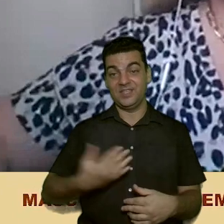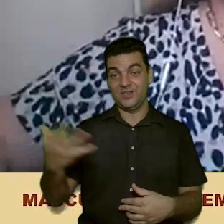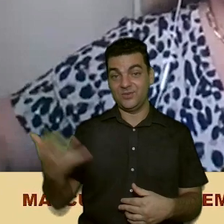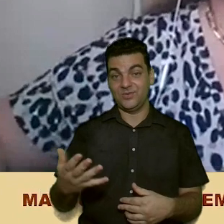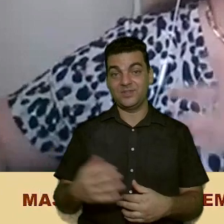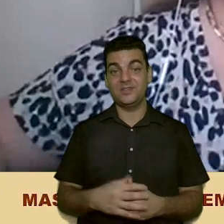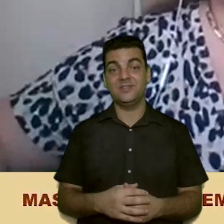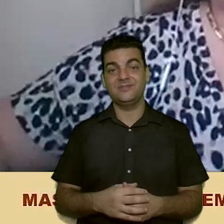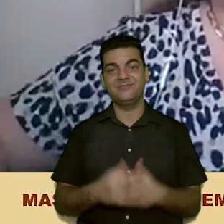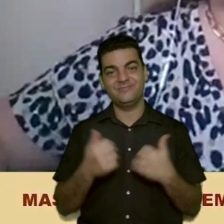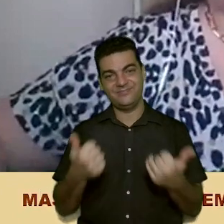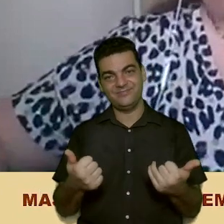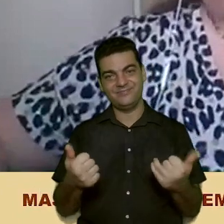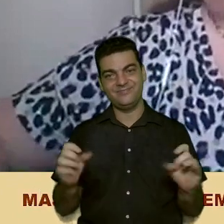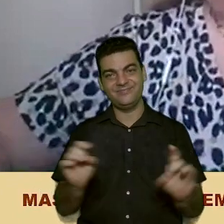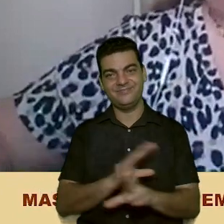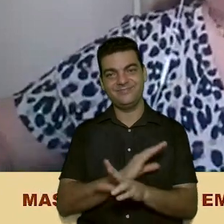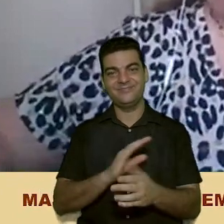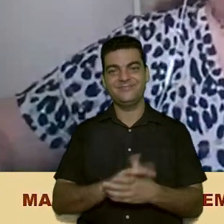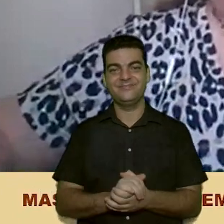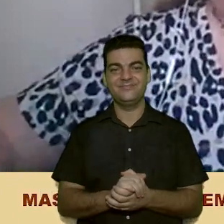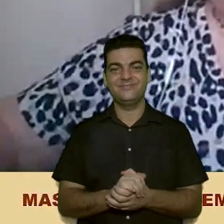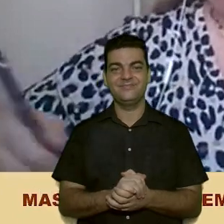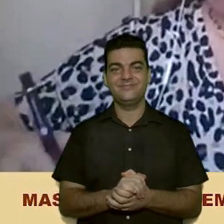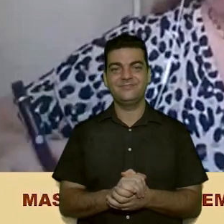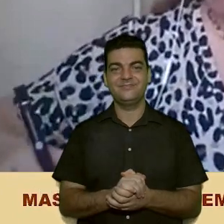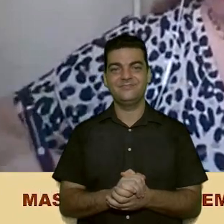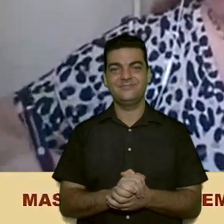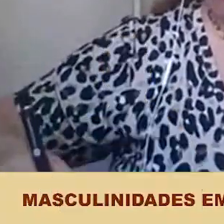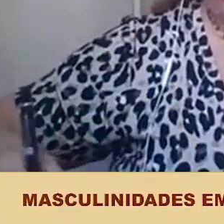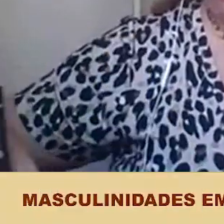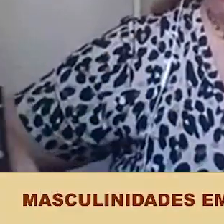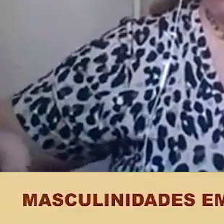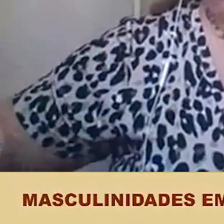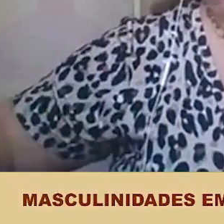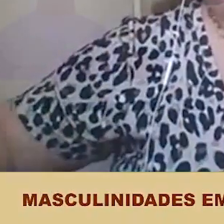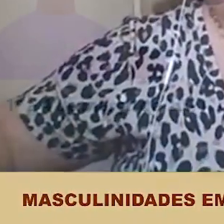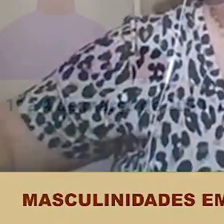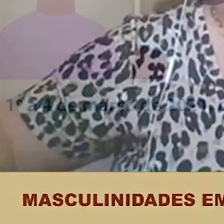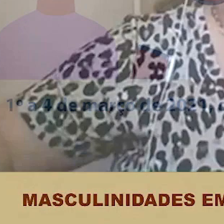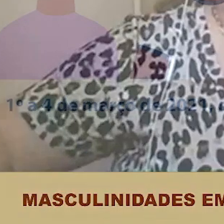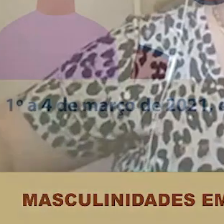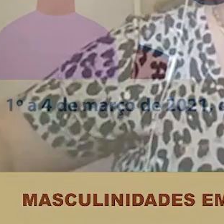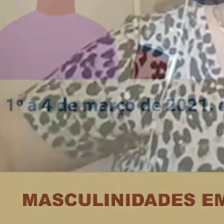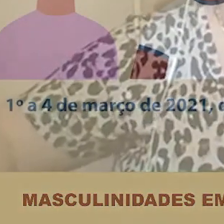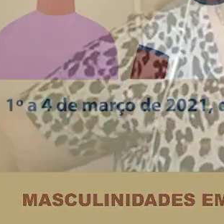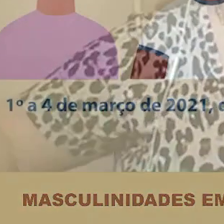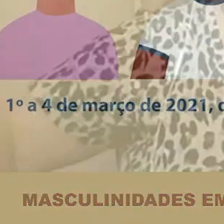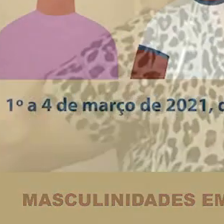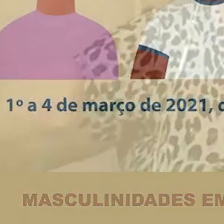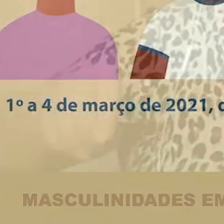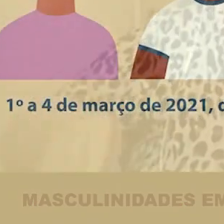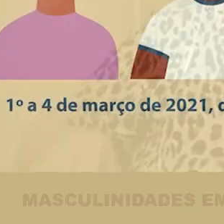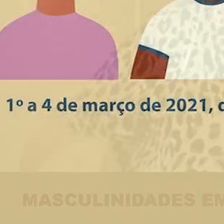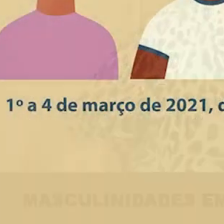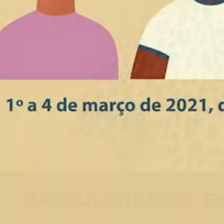nossa Comissão de Equidade. Agradeço muito a todas as pessoas presentes, e é isso.